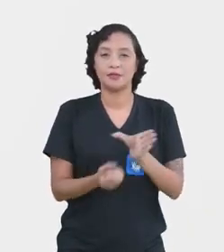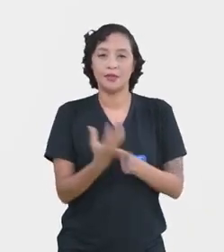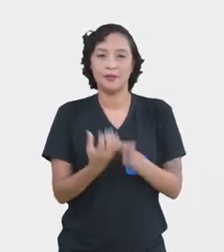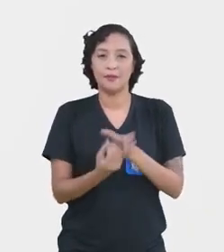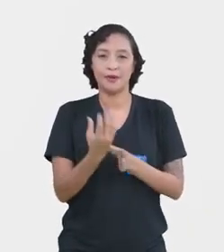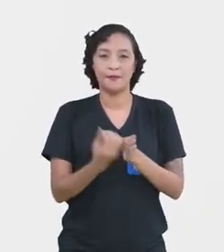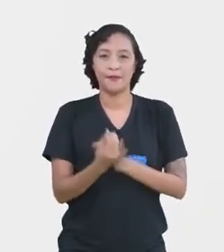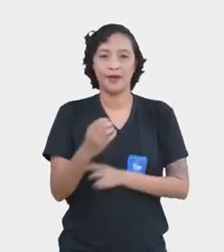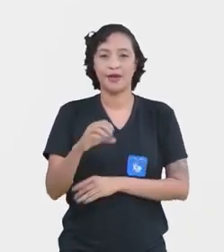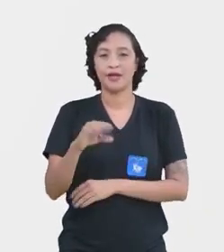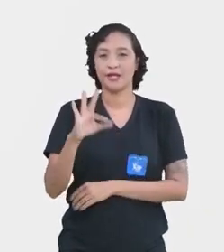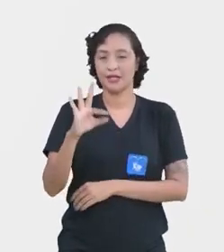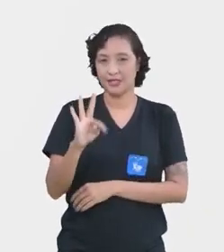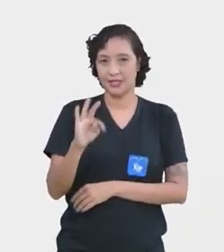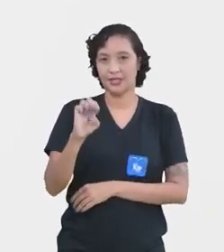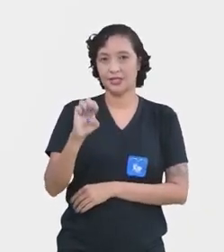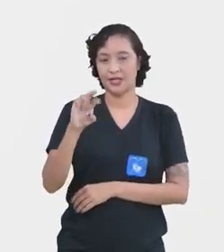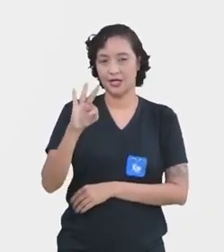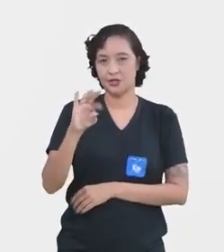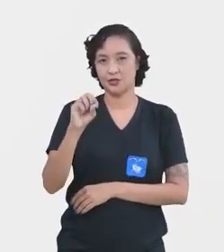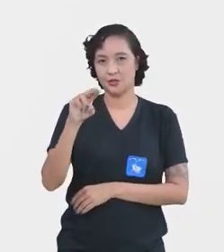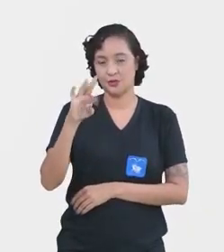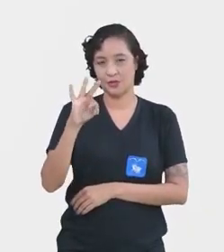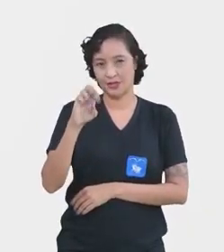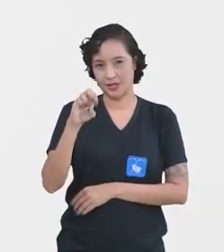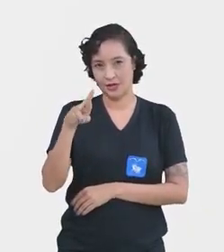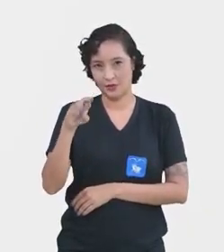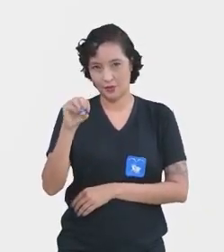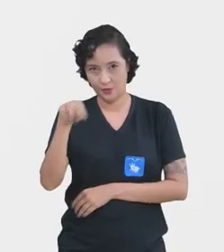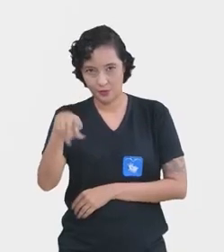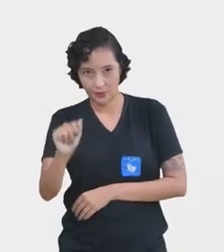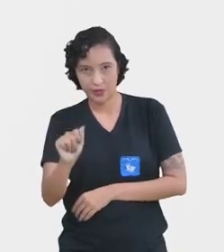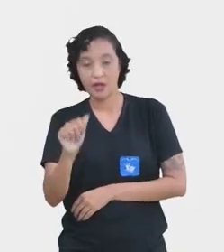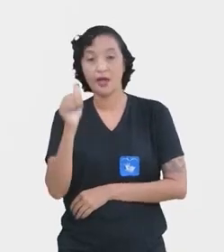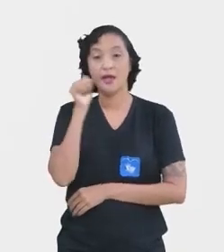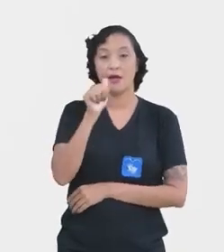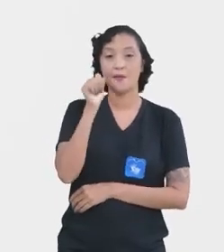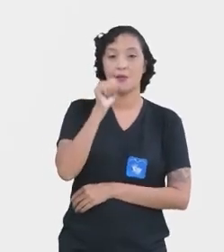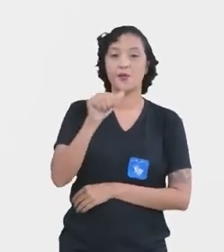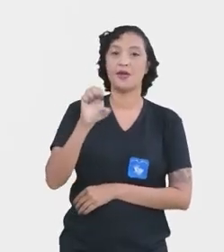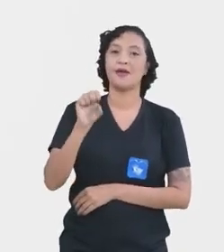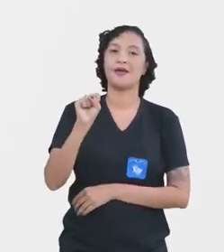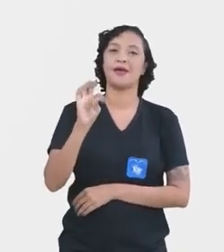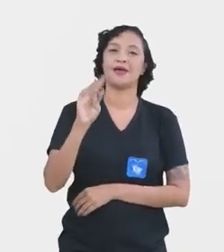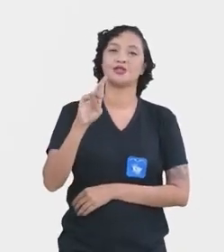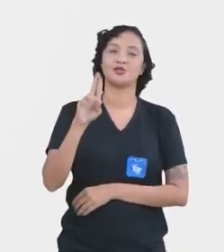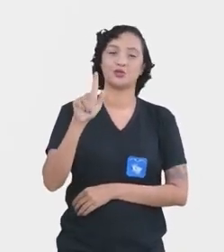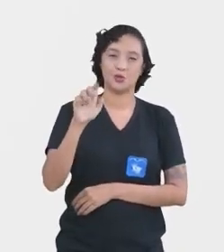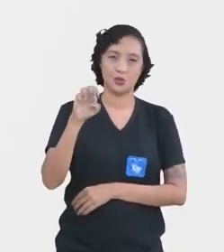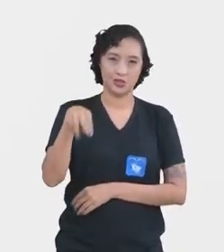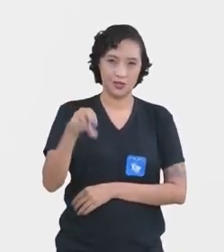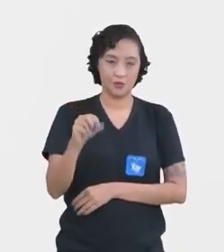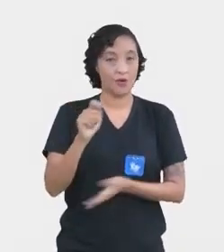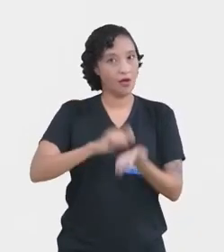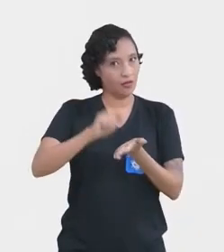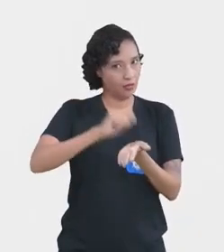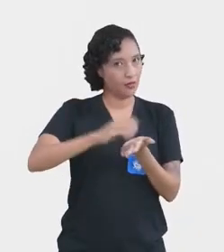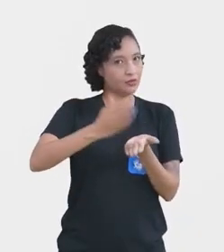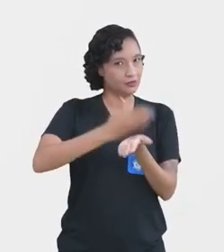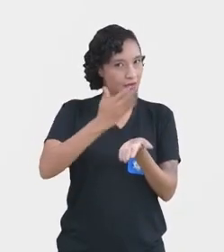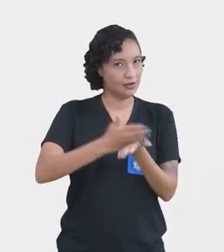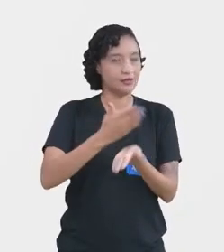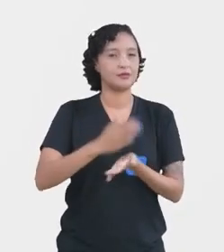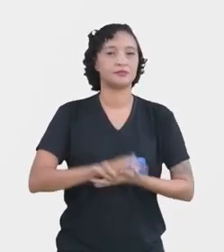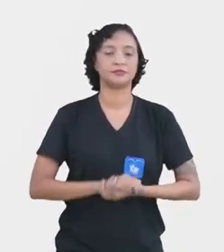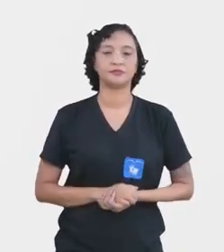testosterona. E as meninas, o estrógeno, tá bom? Crianças, anotem no caderninho que isso é importante. É um